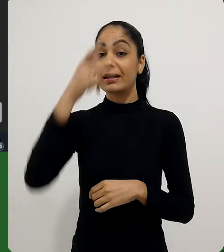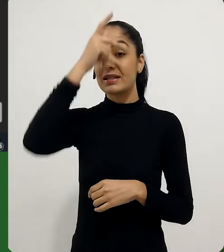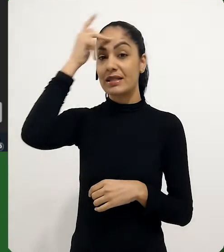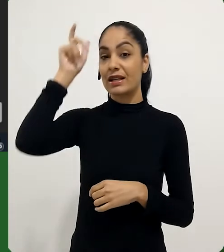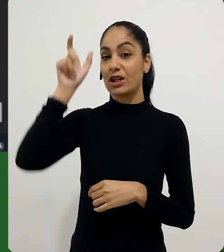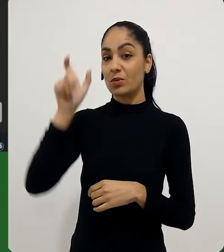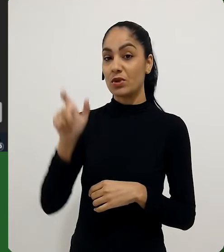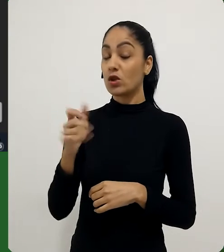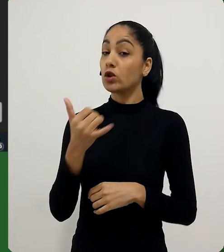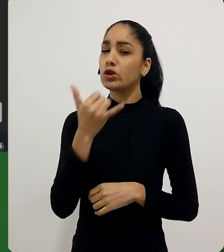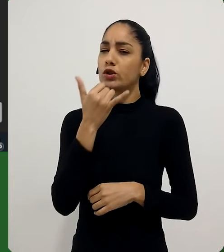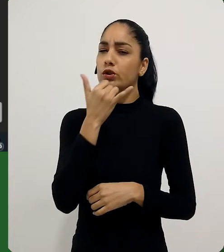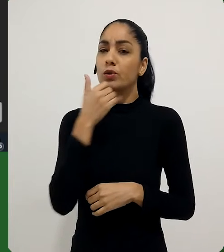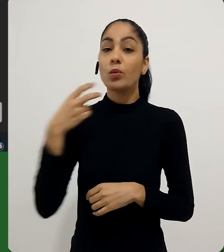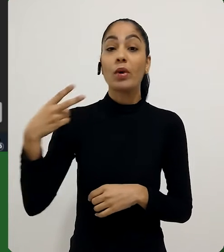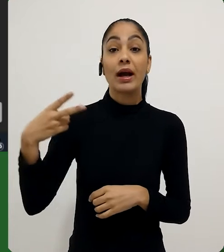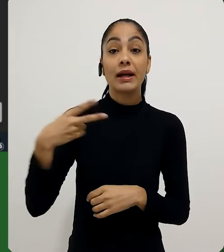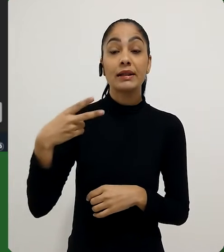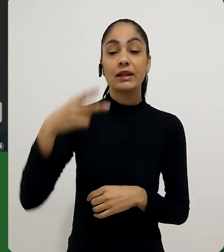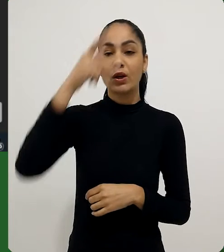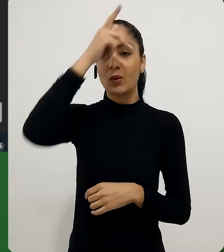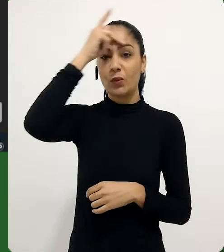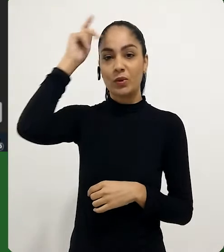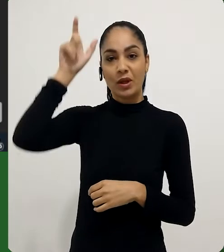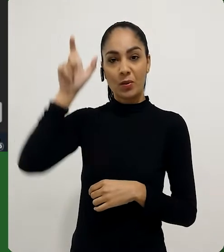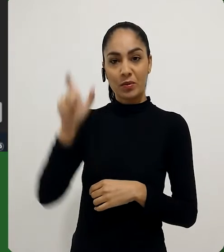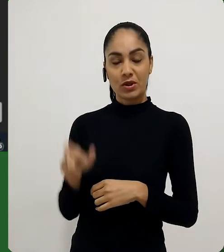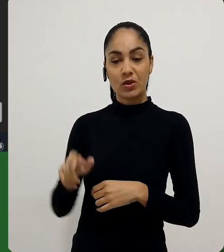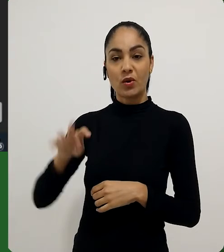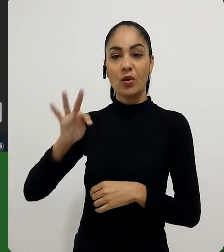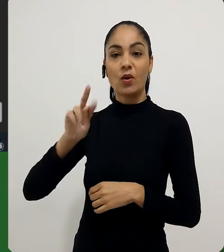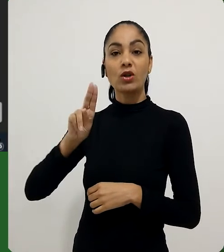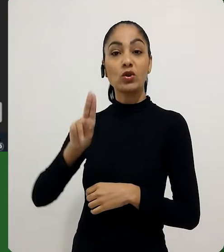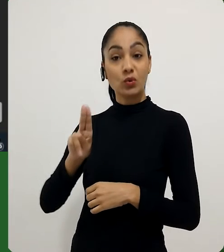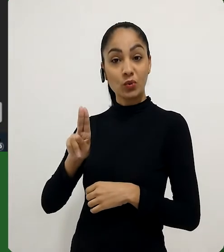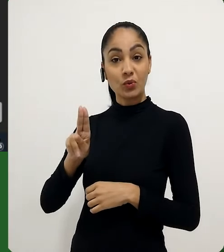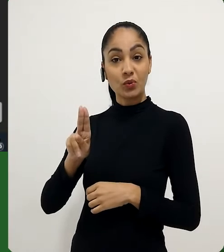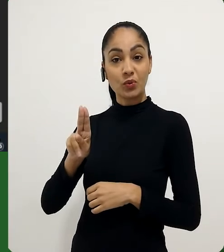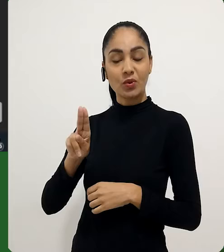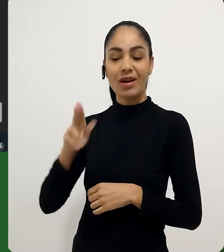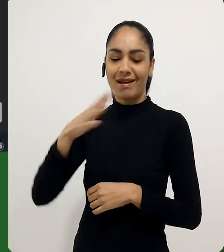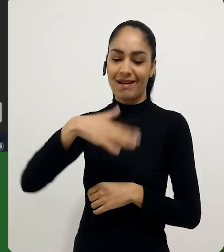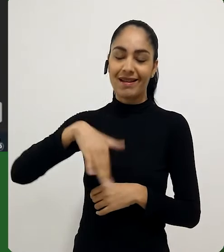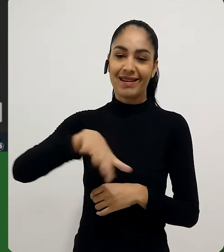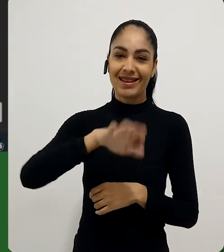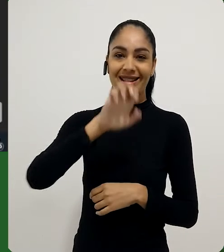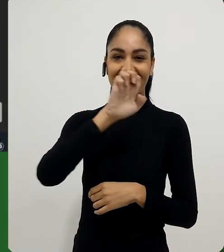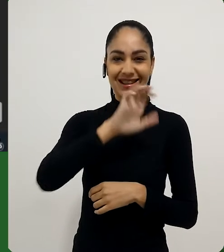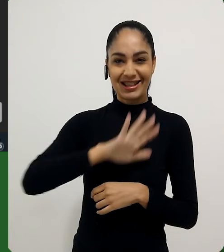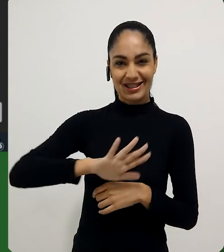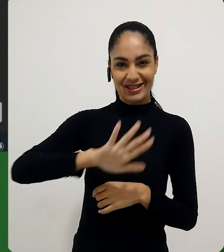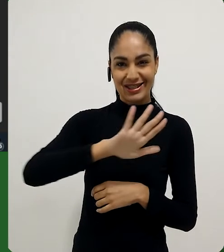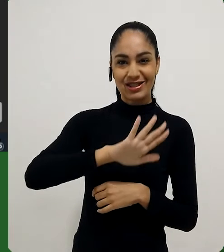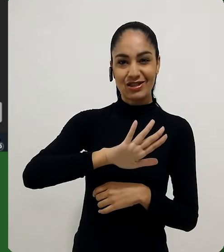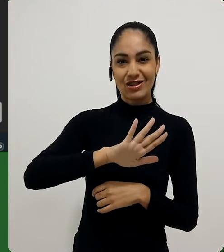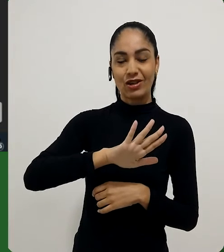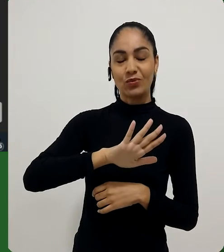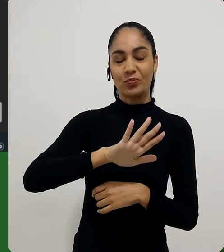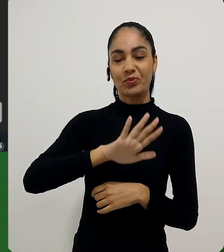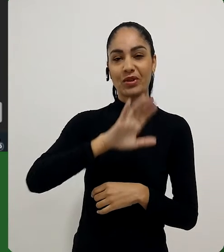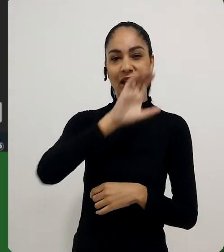a terceira pessoa, né? Aliás, a segunda pessoa do singular, o tu. Então, na